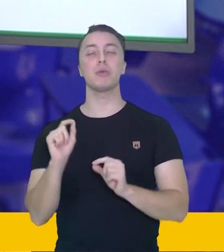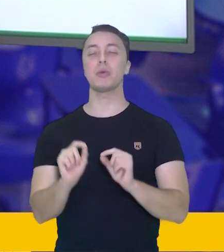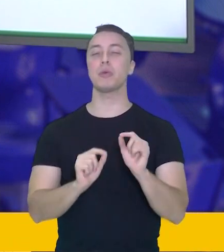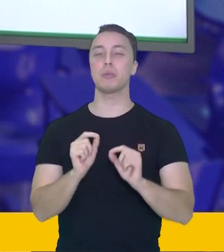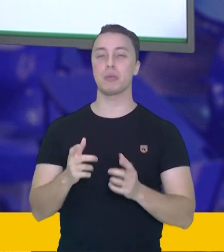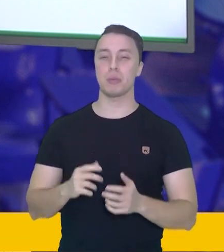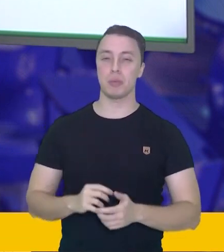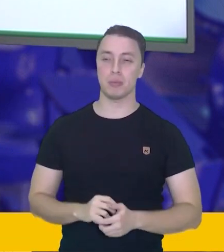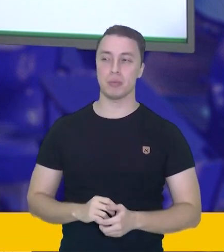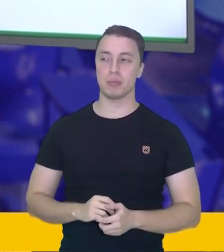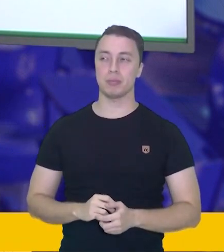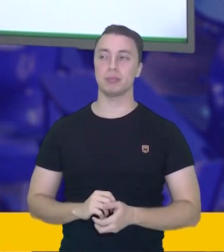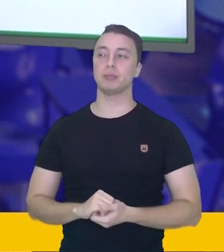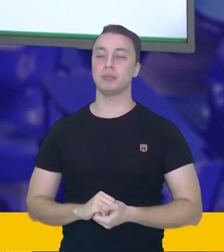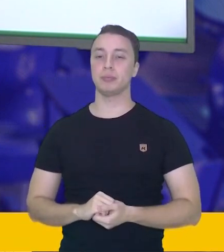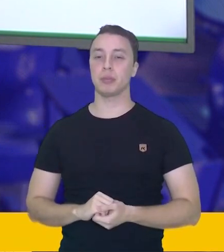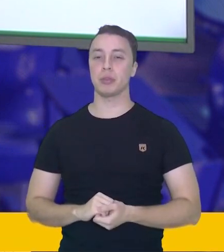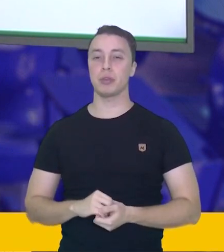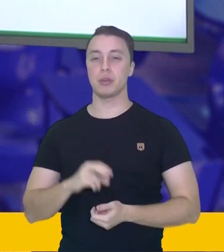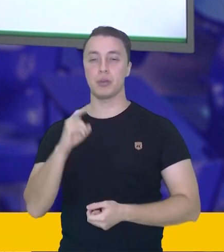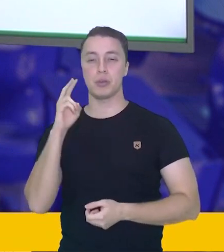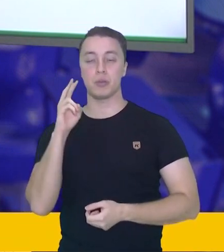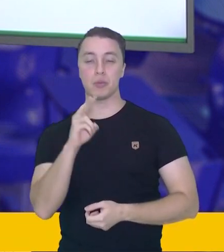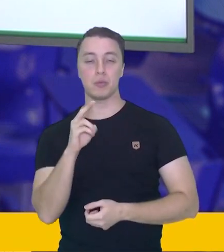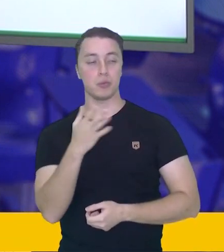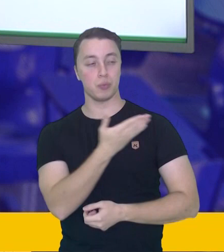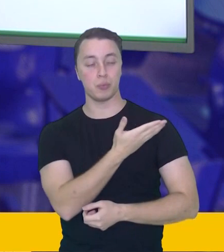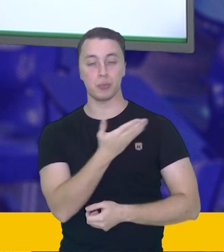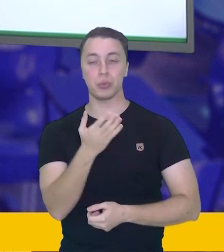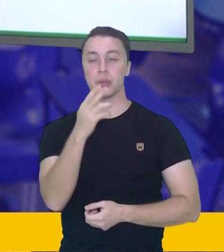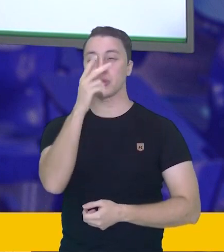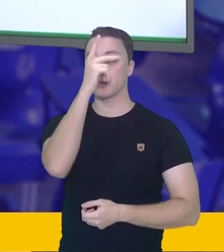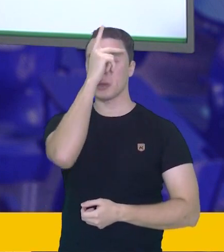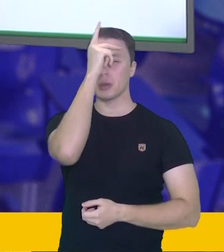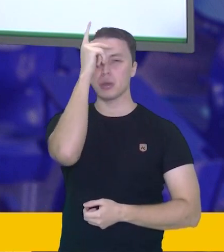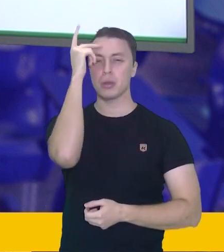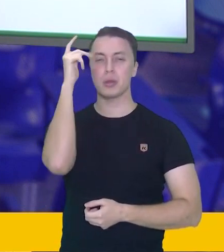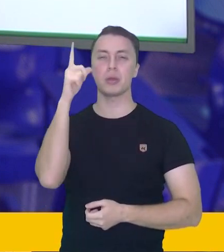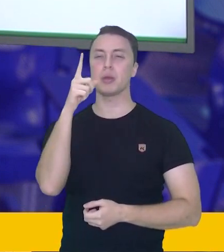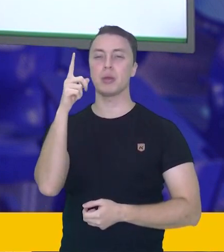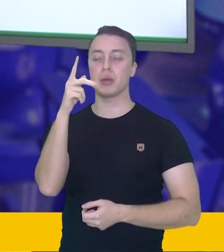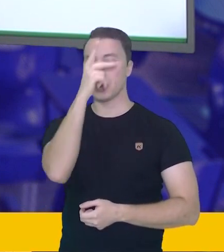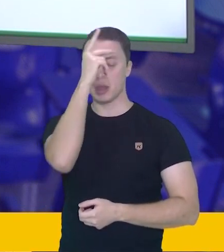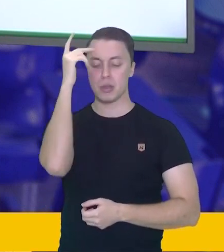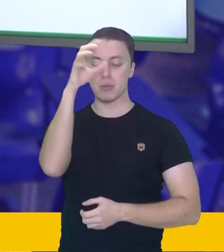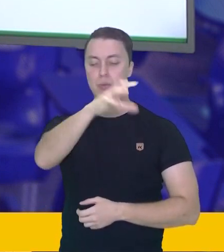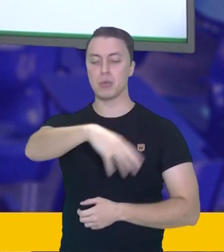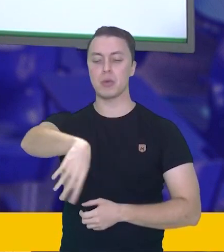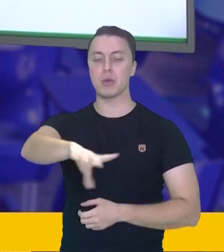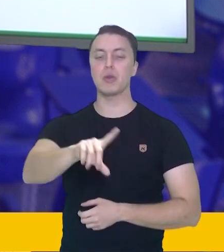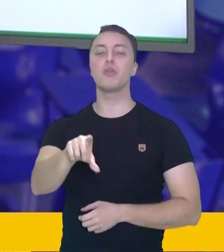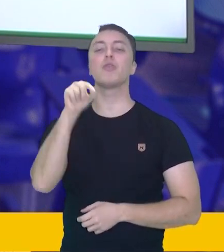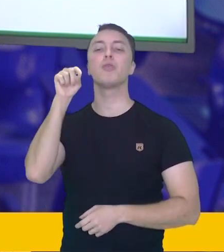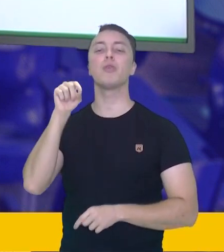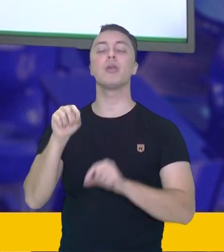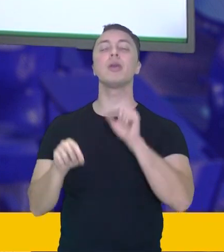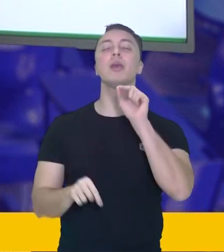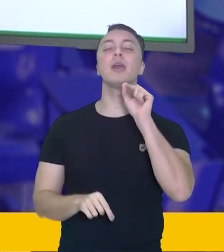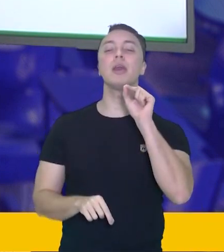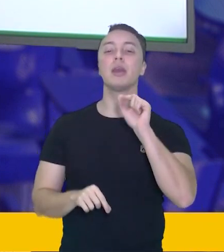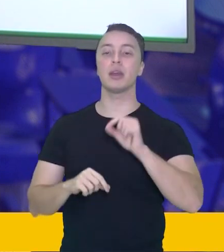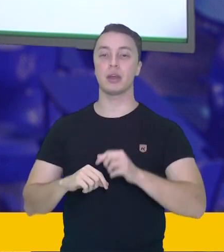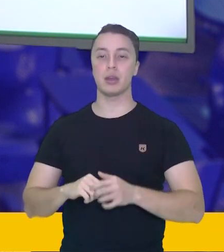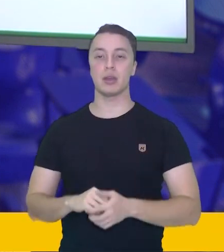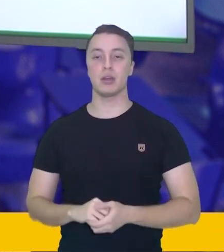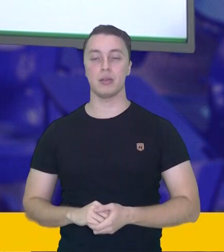Definir para quem você vai fazer essa campanha. Quem é o seu público-alvo? Qual é o tipo de pessoa que